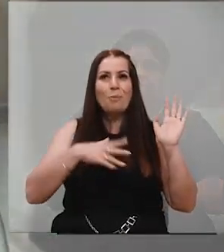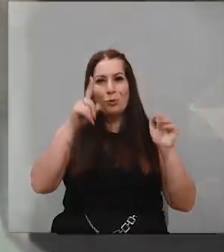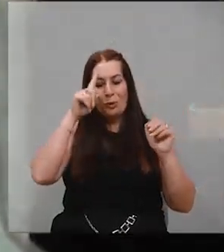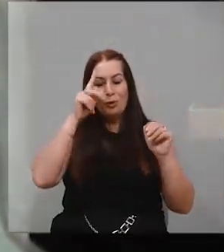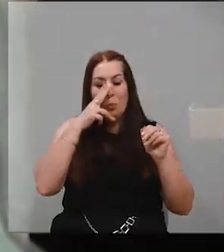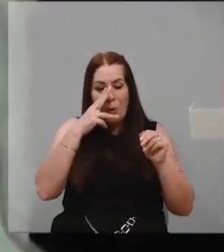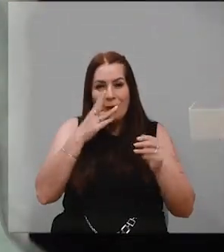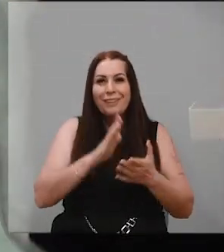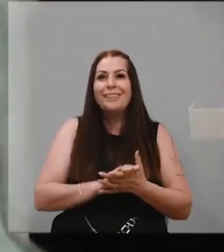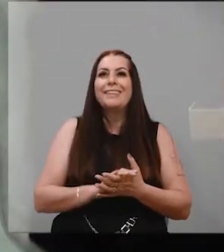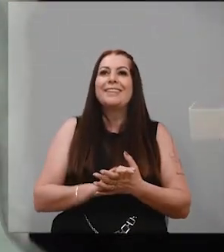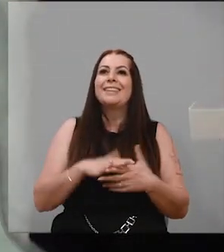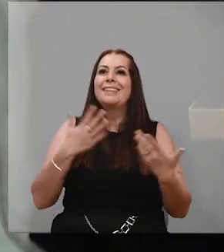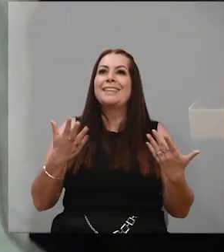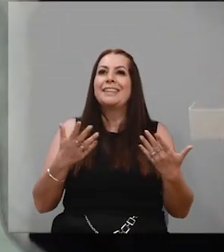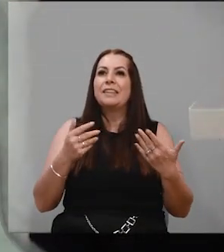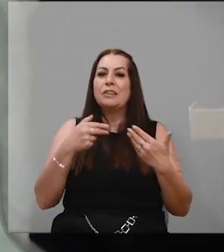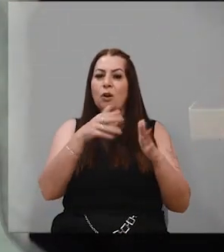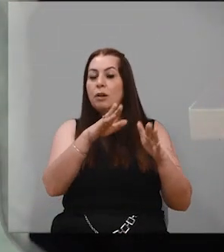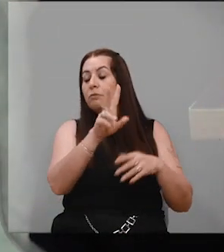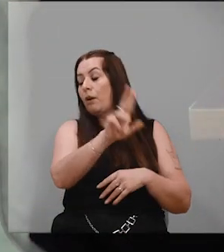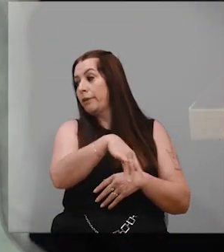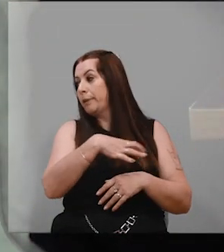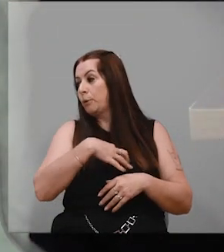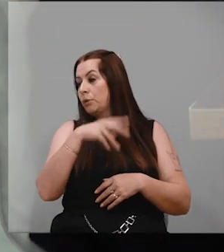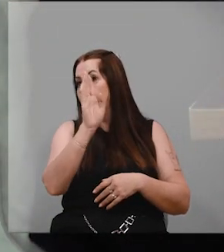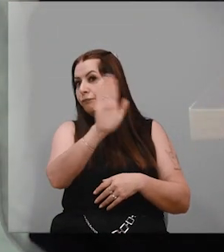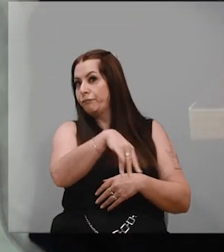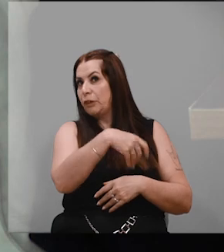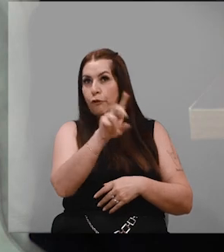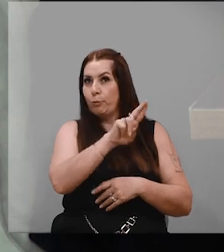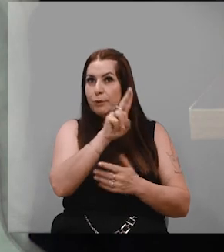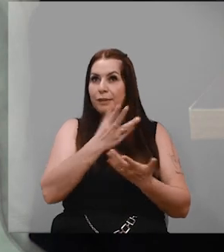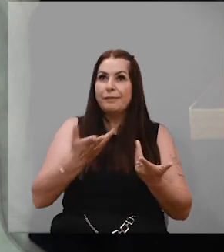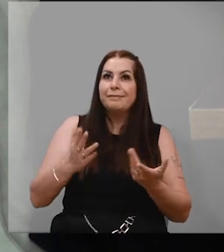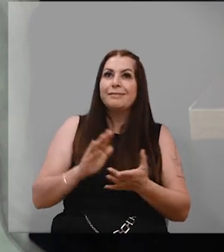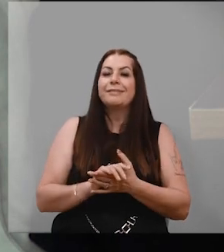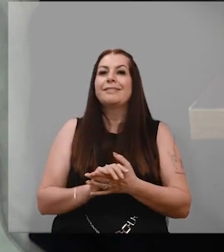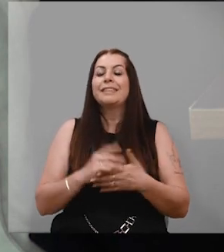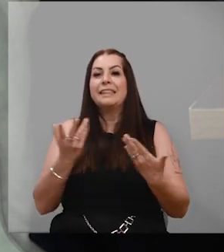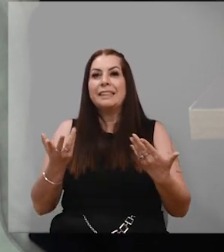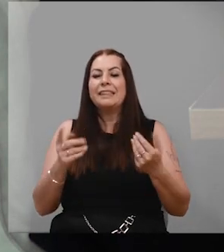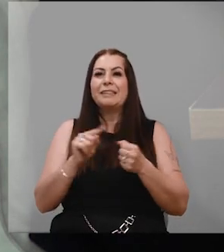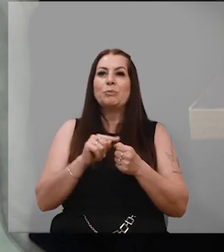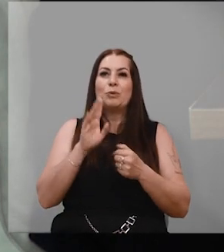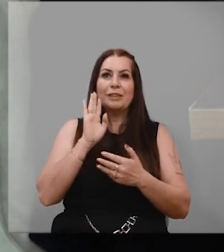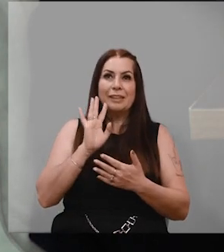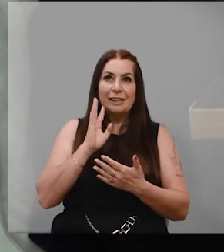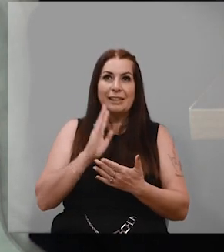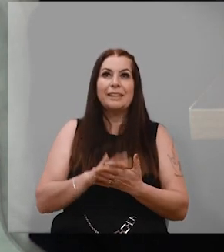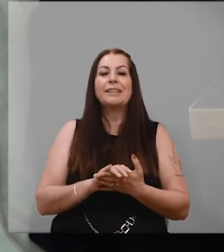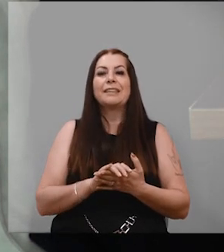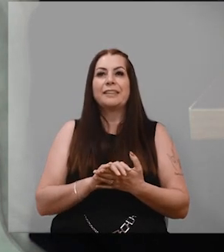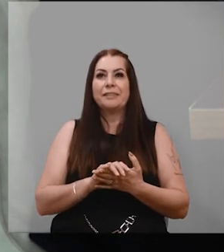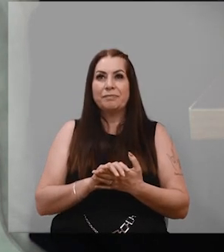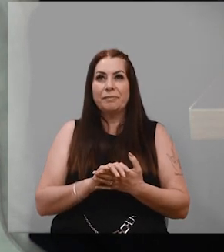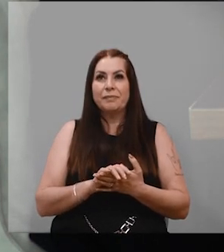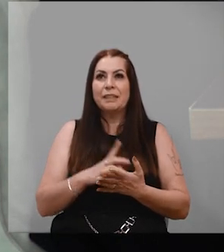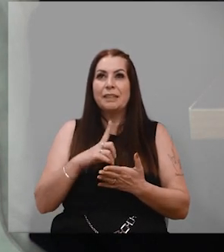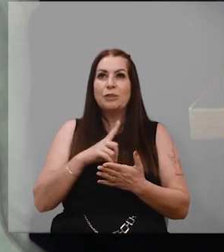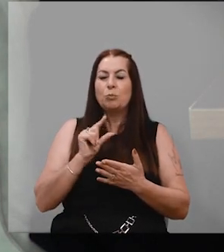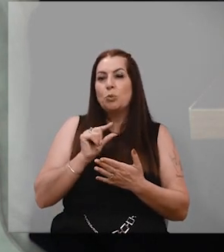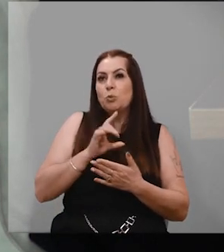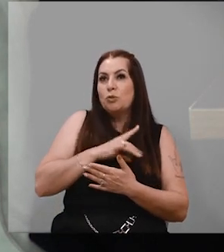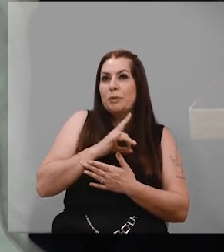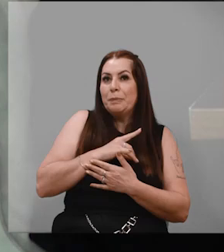usando. Às vezes eu abro e olho assim, olha essa blusa. Não vou usar. Mas foi muito legal, assim. Eu tenho um pouco